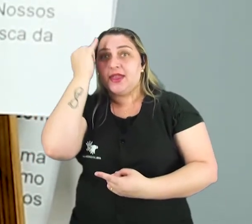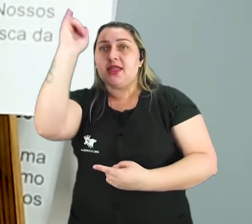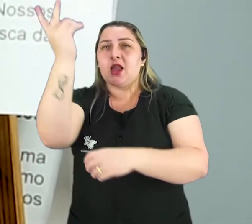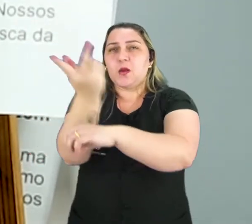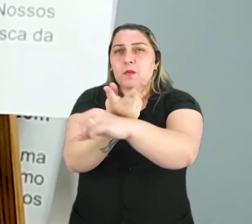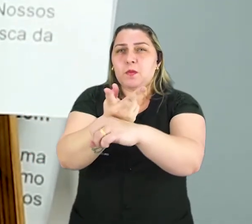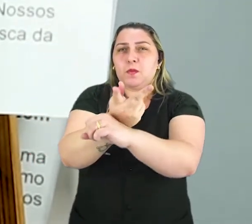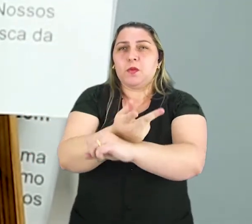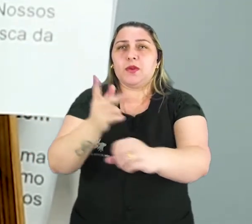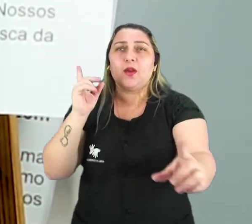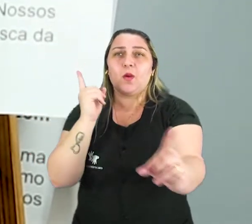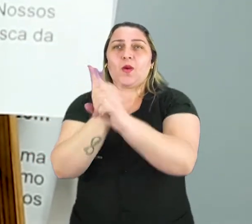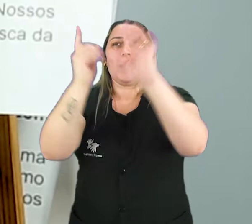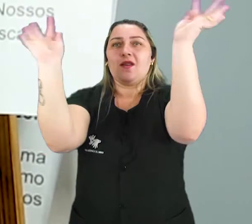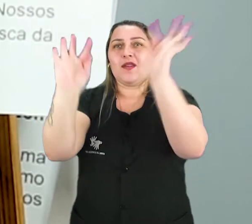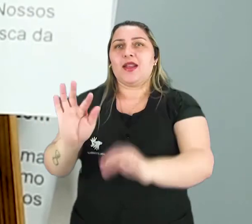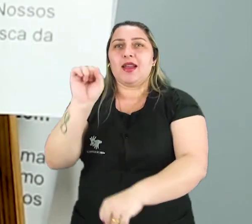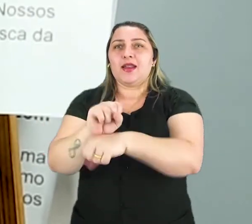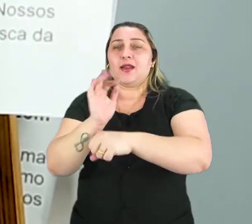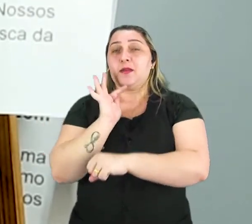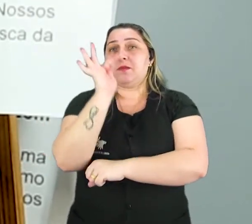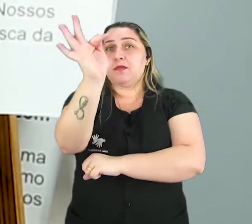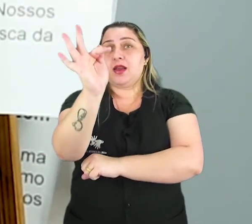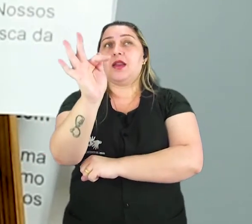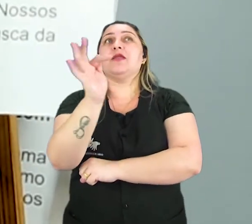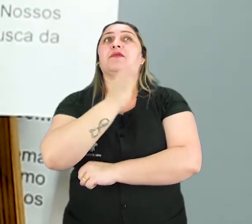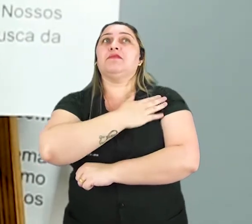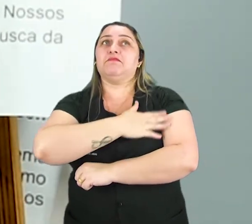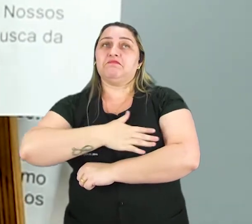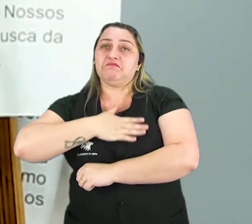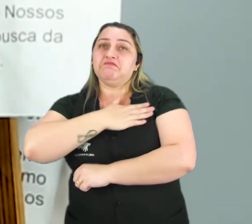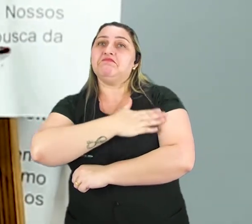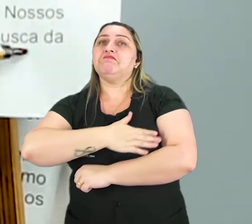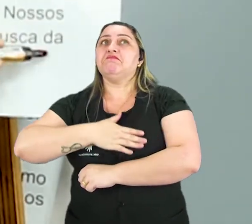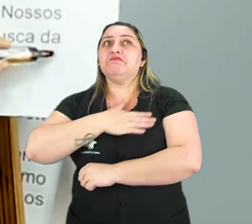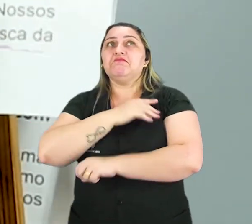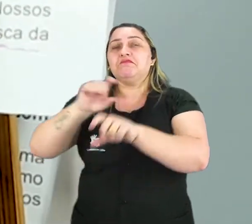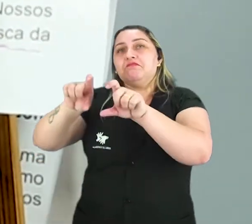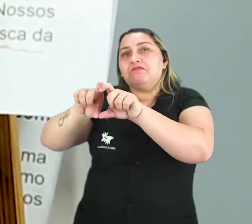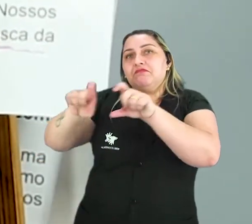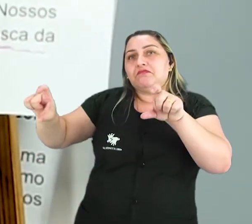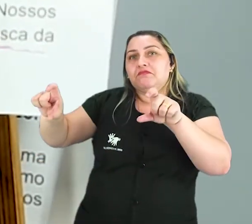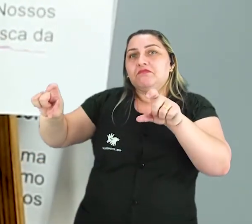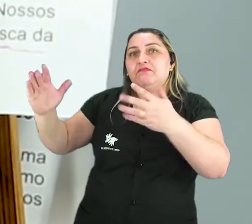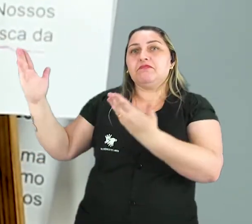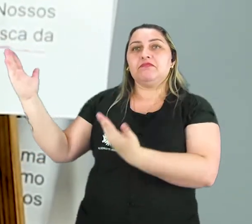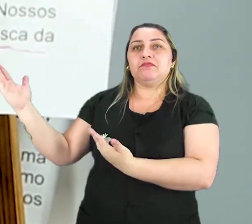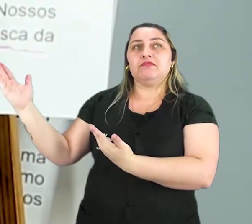da felicidade e de esperança. Gostei muito dessa parte aqui, ó.